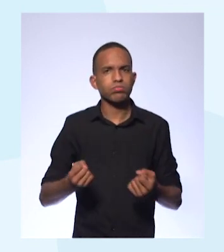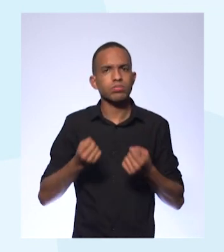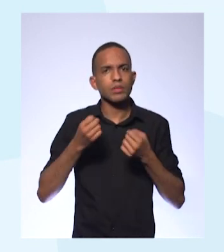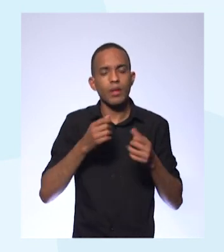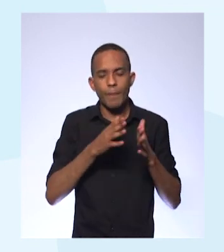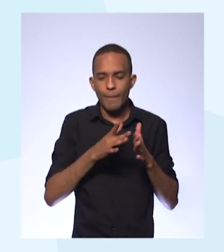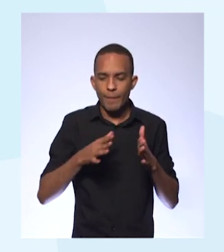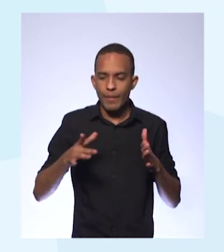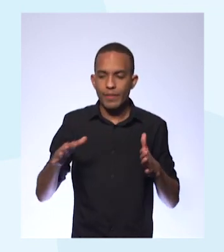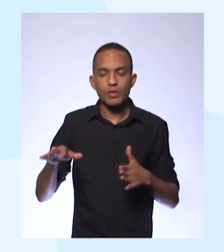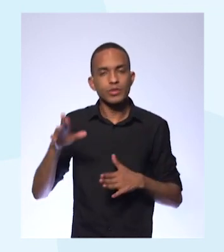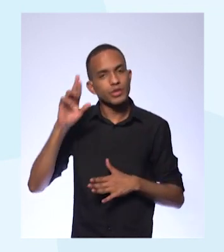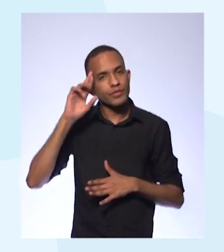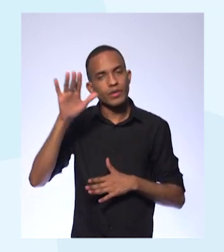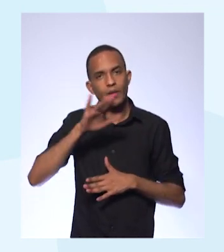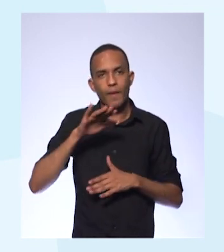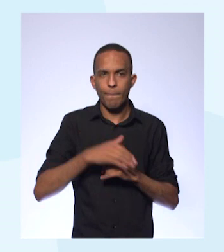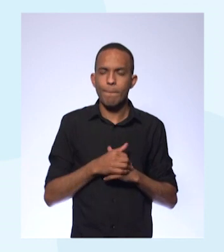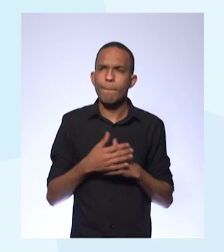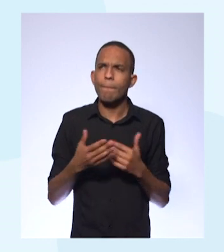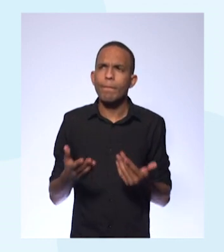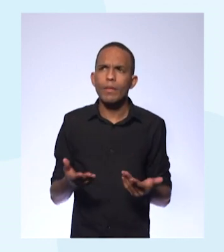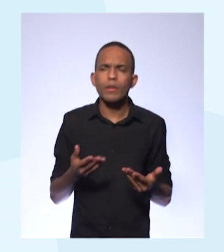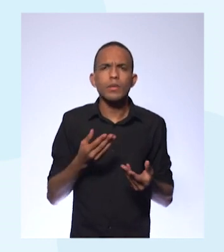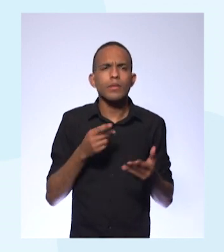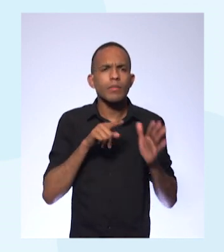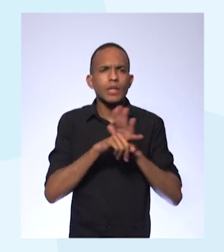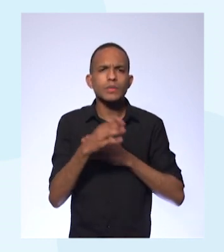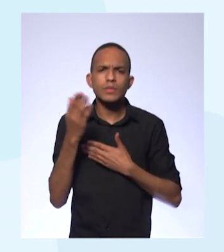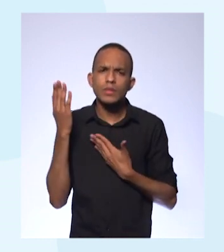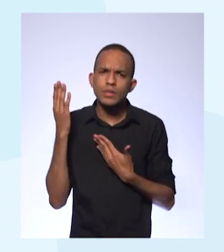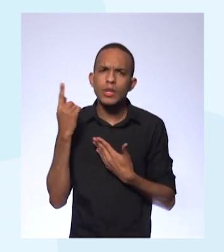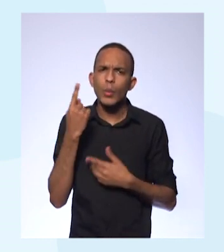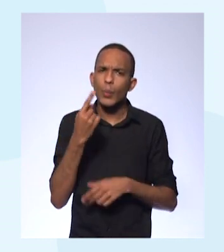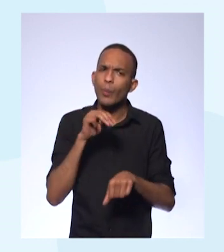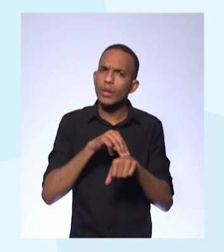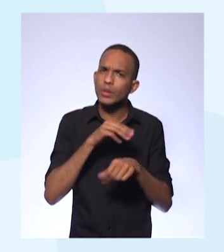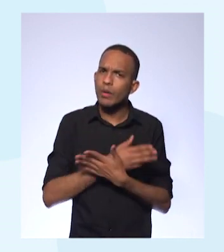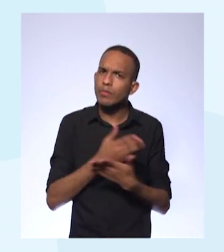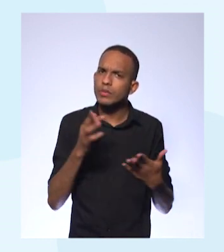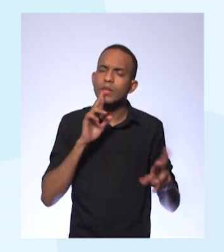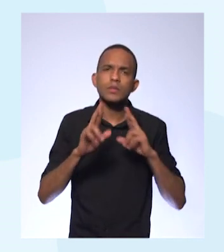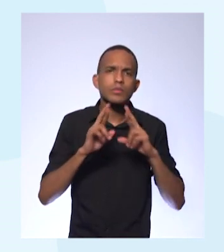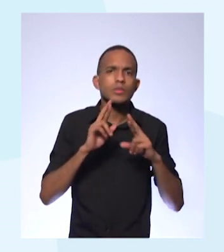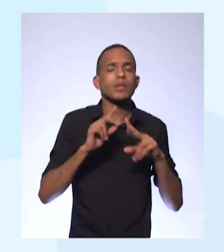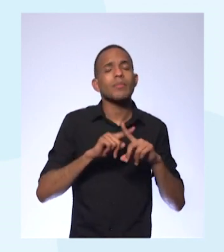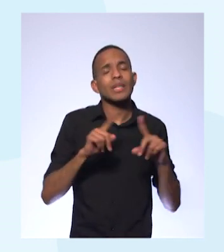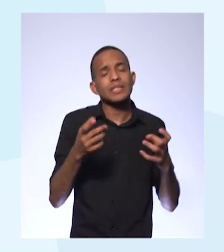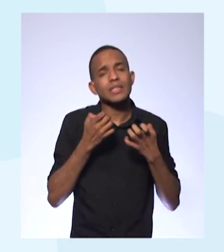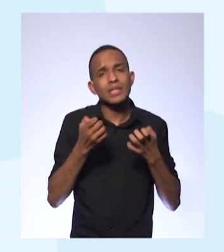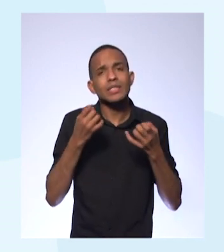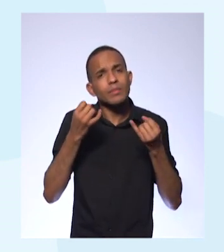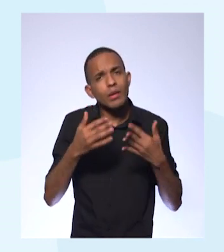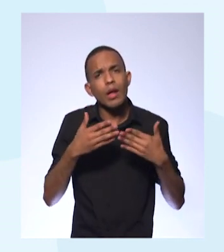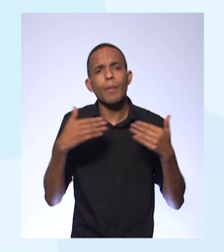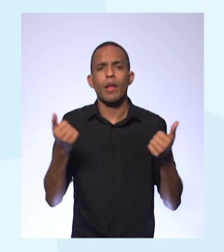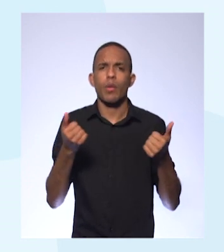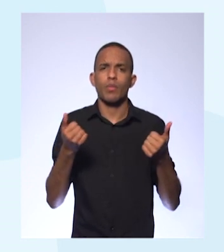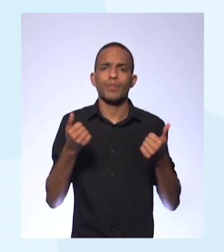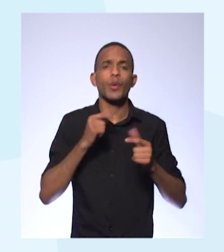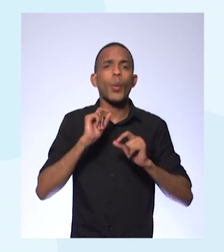durante o período regencial? Essa pergunta eu vou deixar um minuto para vocês, mas eu gostaria de explicar um pouquinho